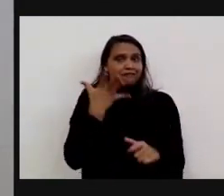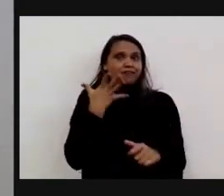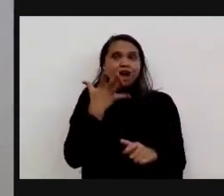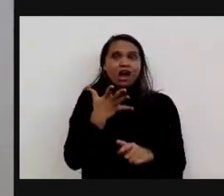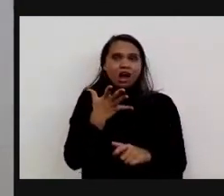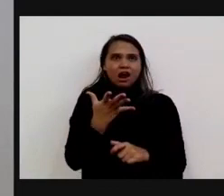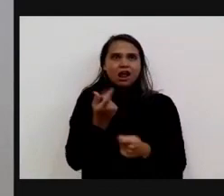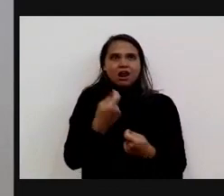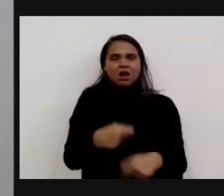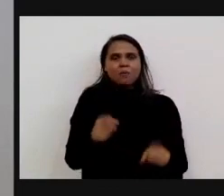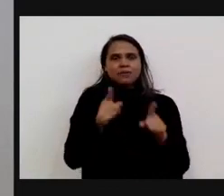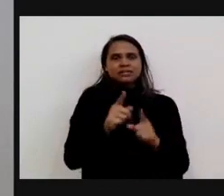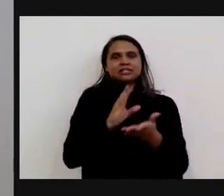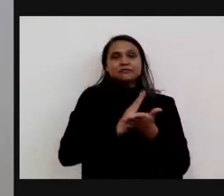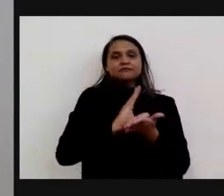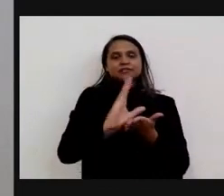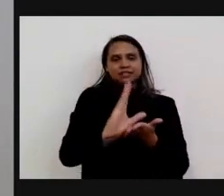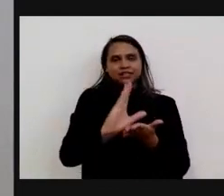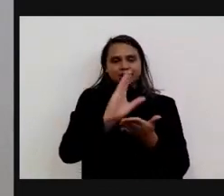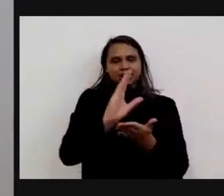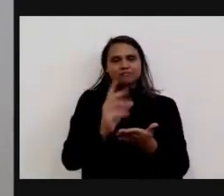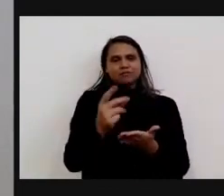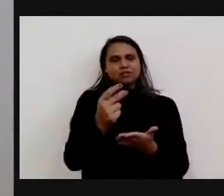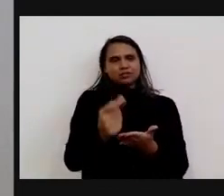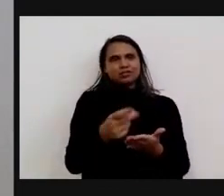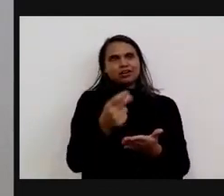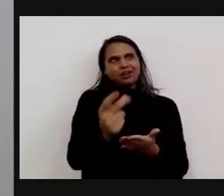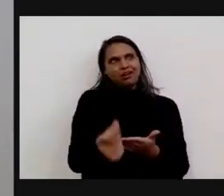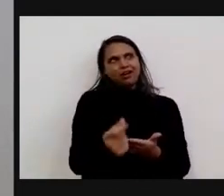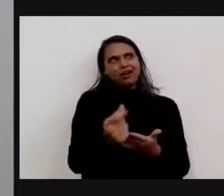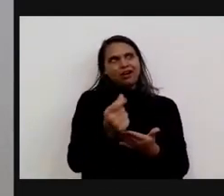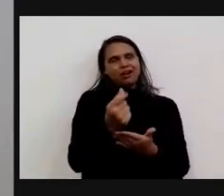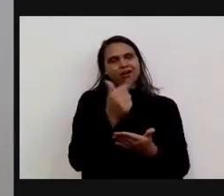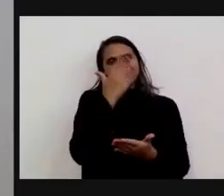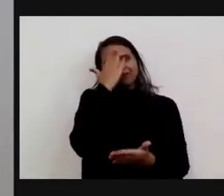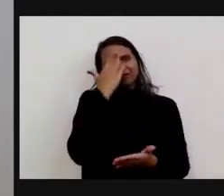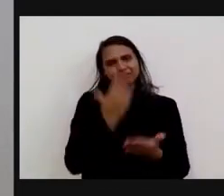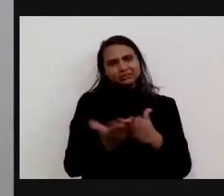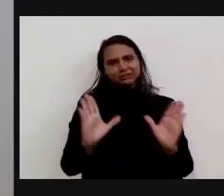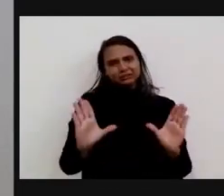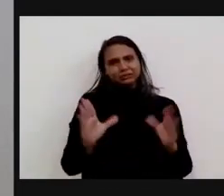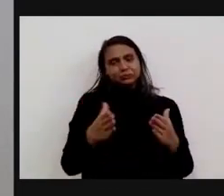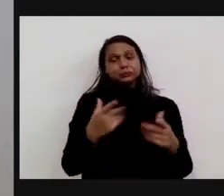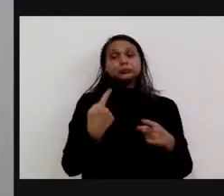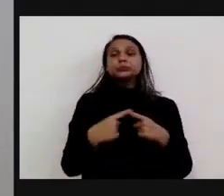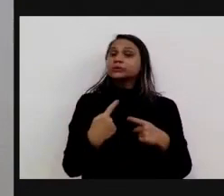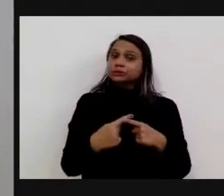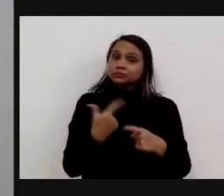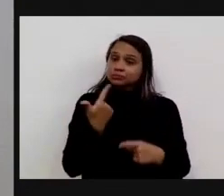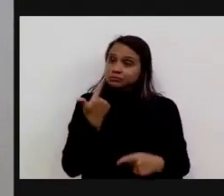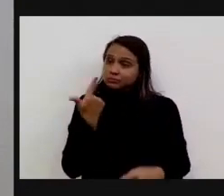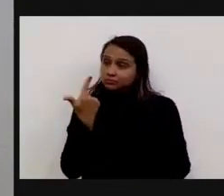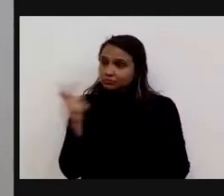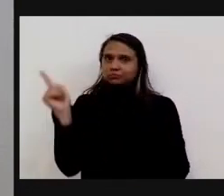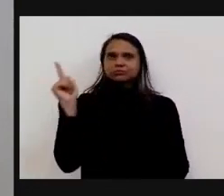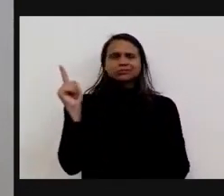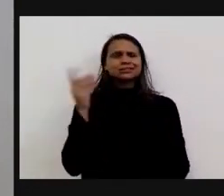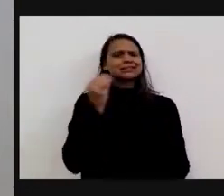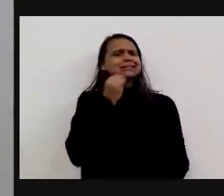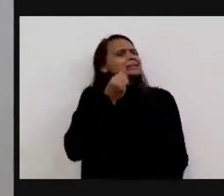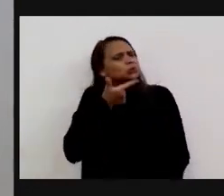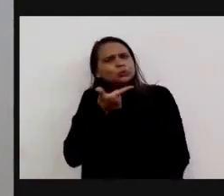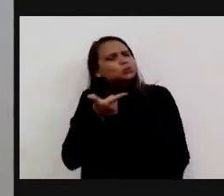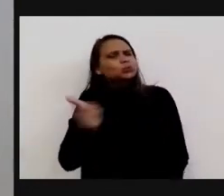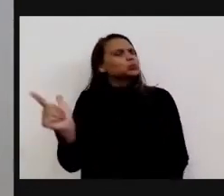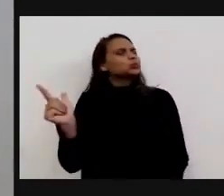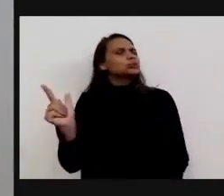não investir em mecanismo de geração de confiança nas equipes porque sabe porque não investir em outras vamos testar outras